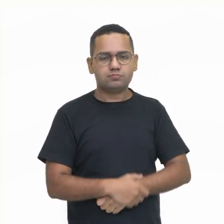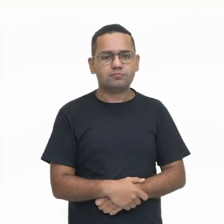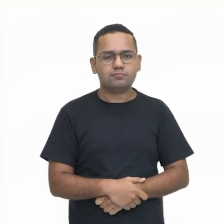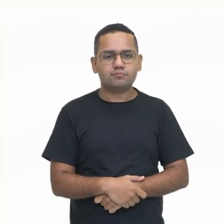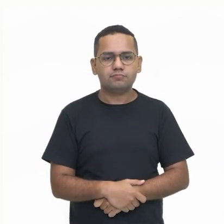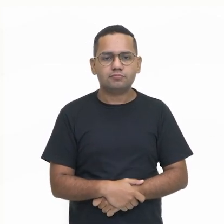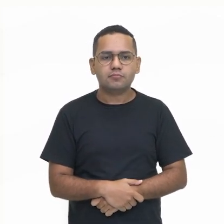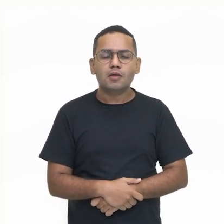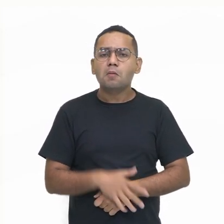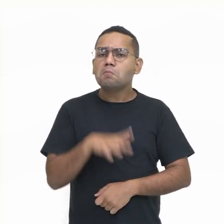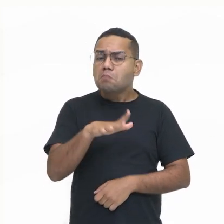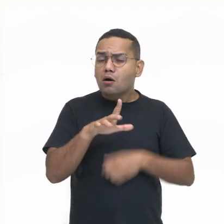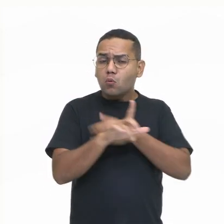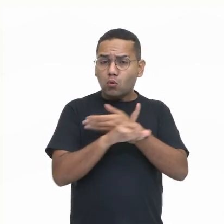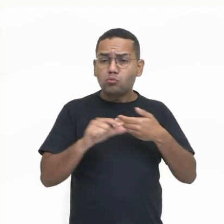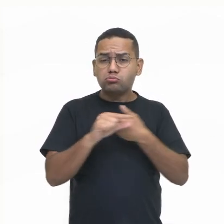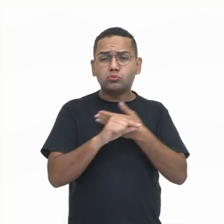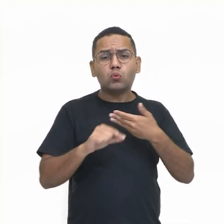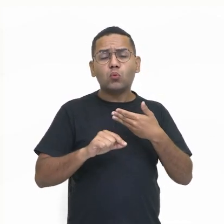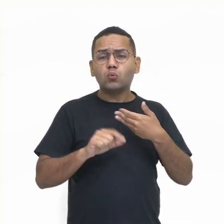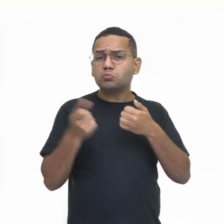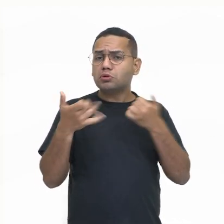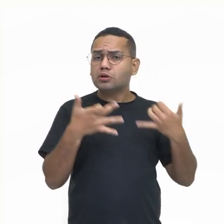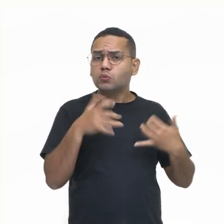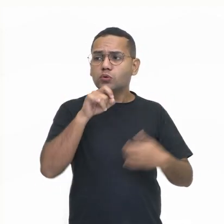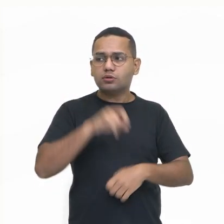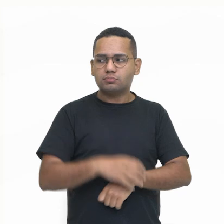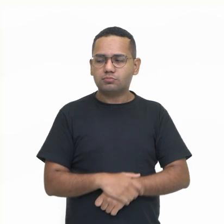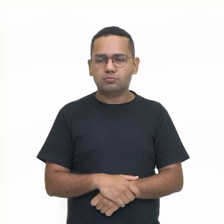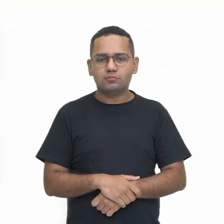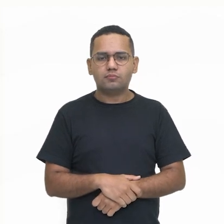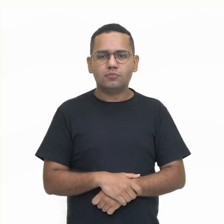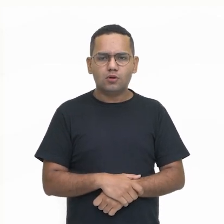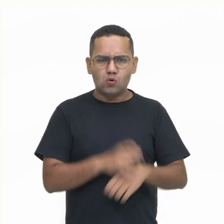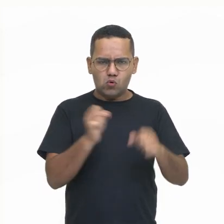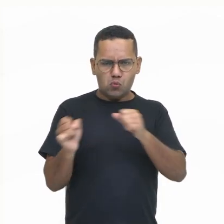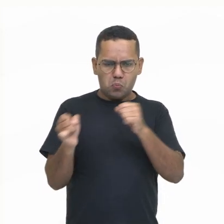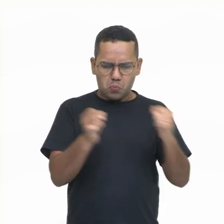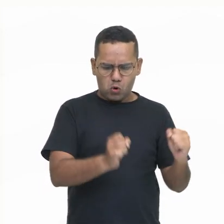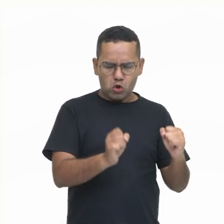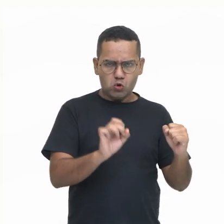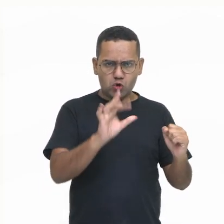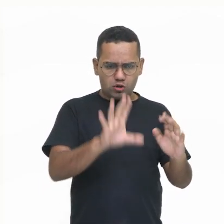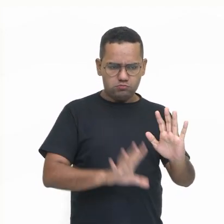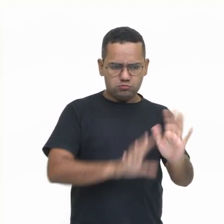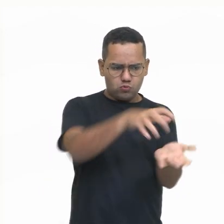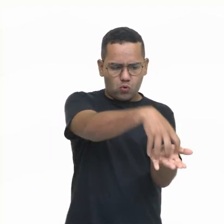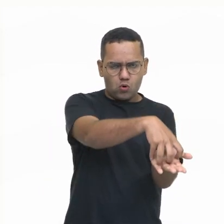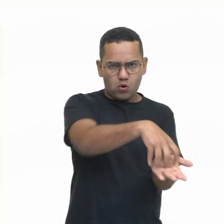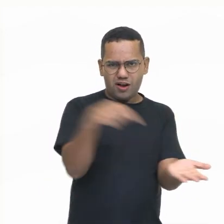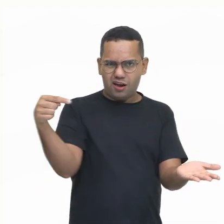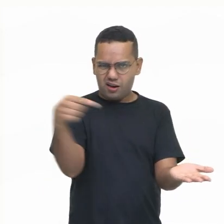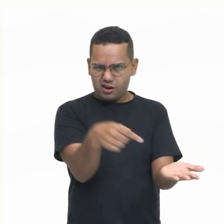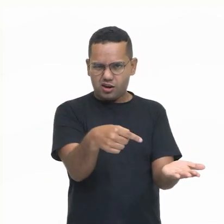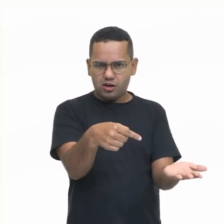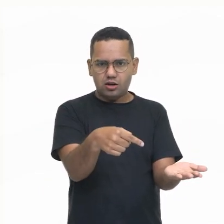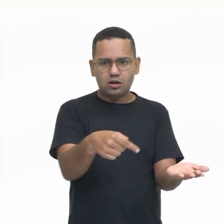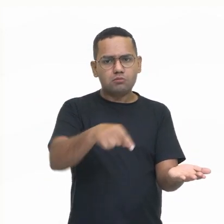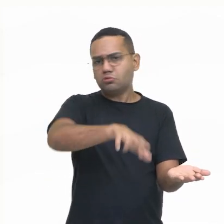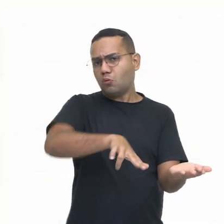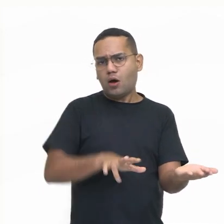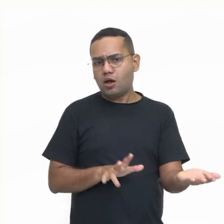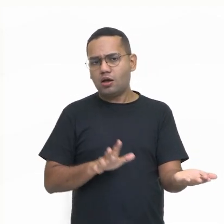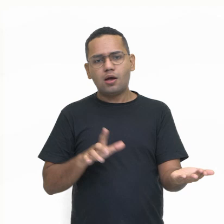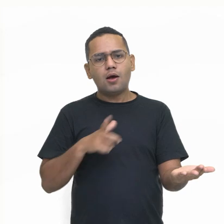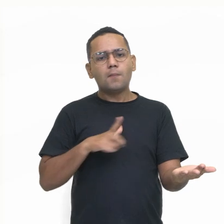poder não está localizado em uma instituição e nem em algo